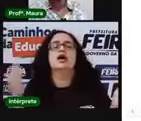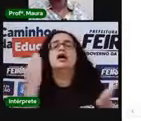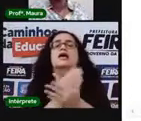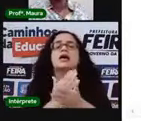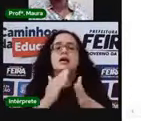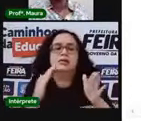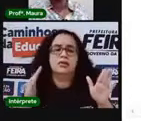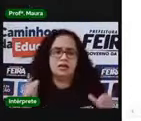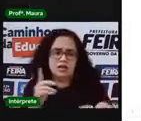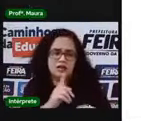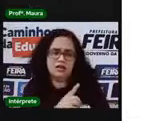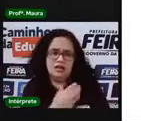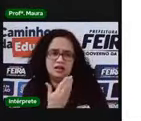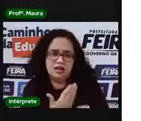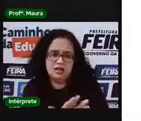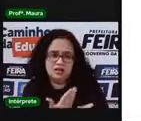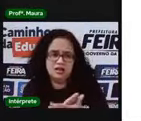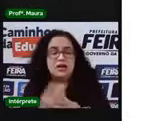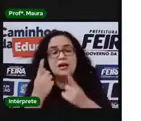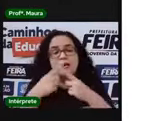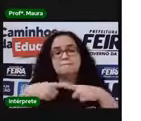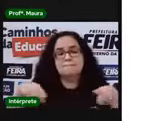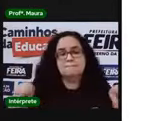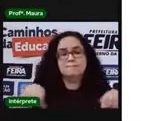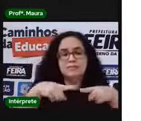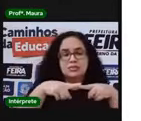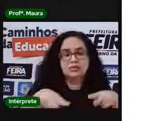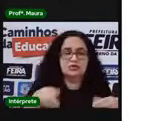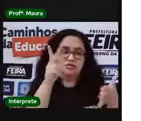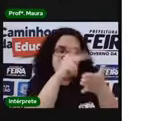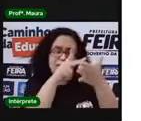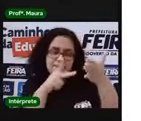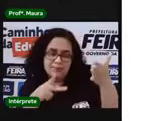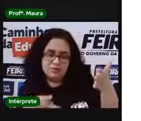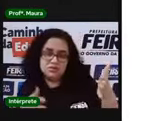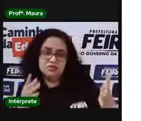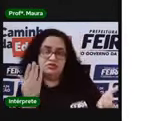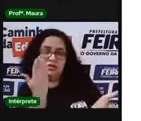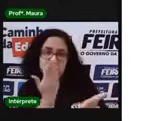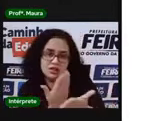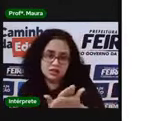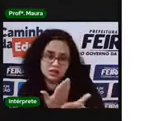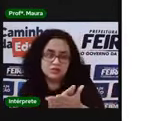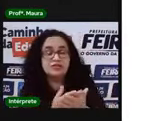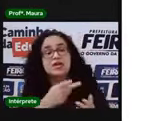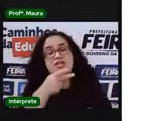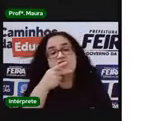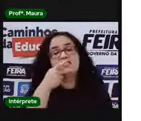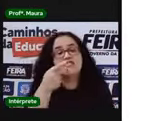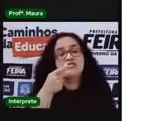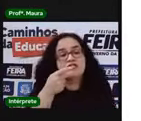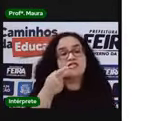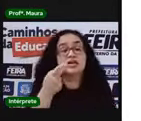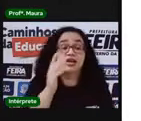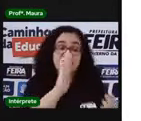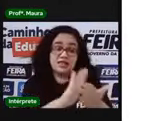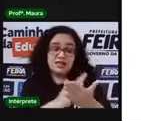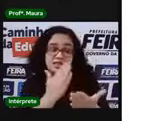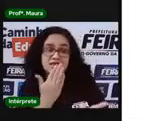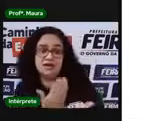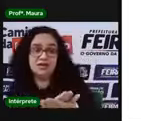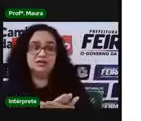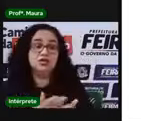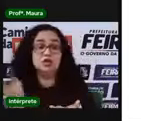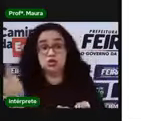terminou. Isso é aula? Claro que é. A música foi uma aula, a poesia foi uma aula, todas as falas foram aula, nossa intérprete maravilhosa,